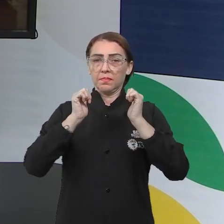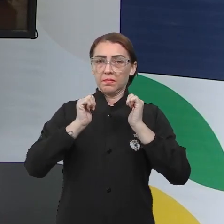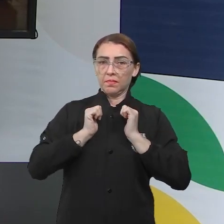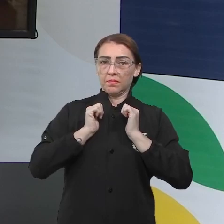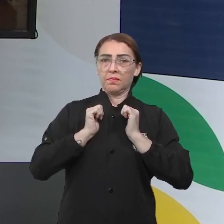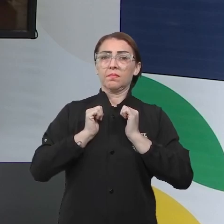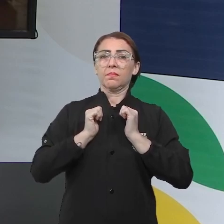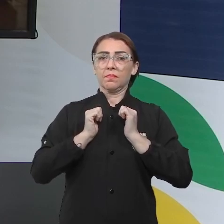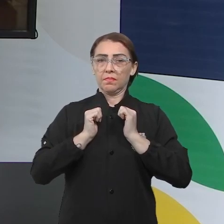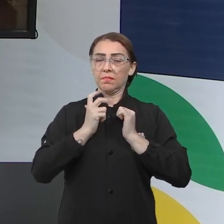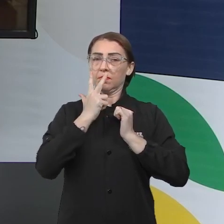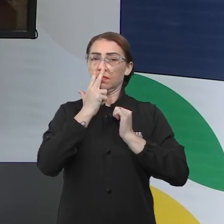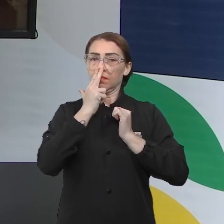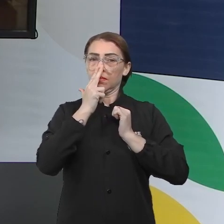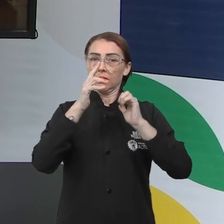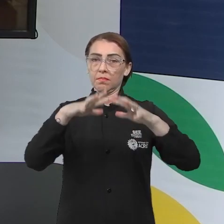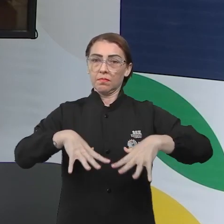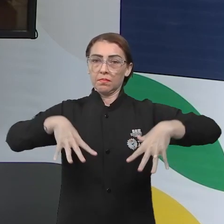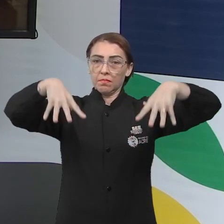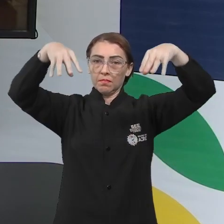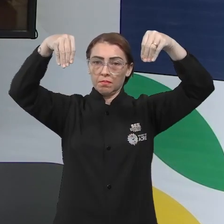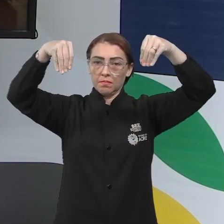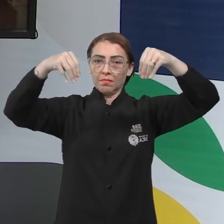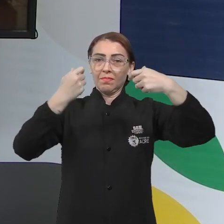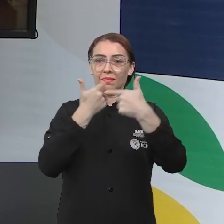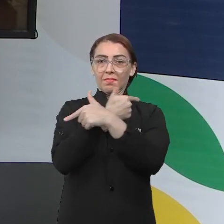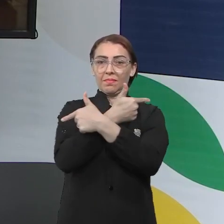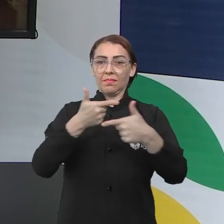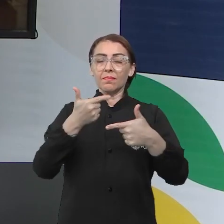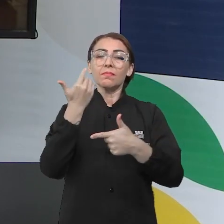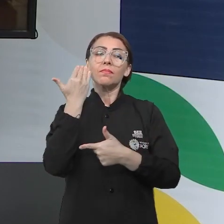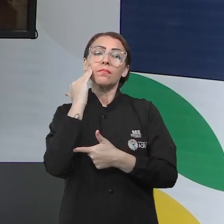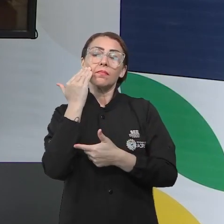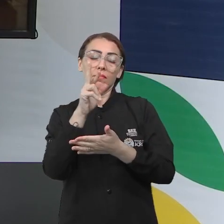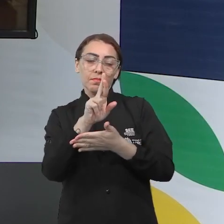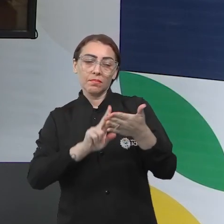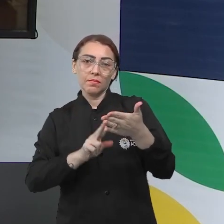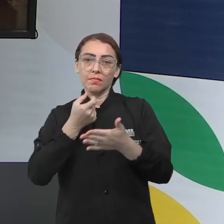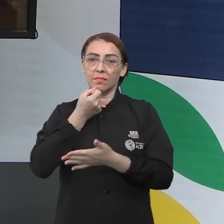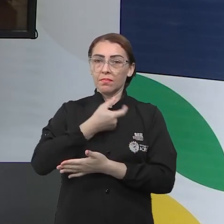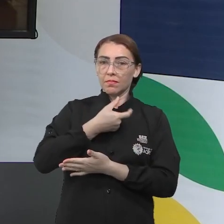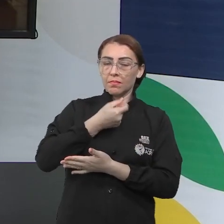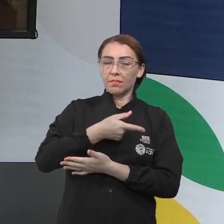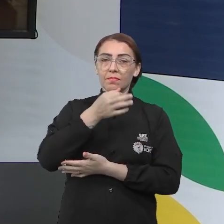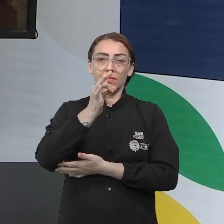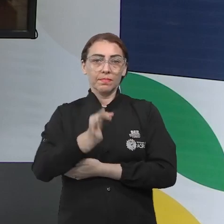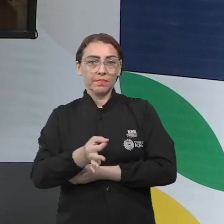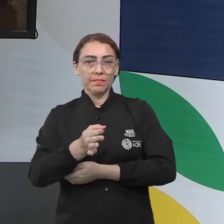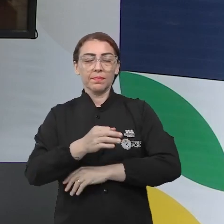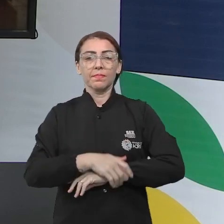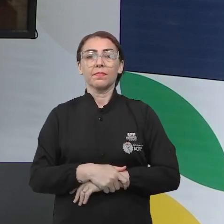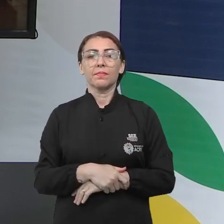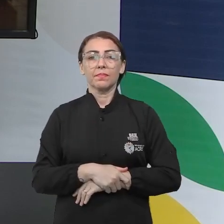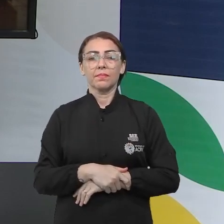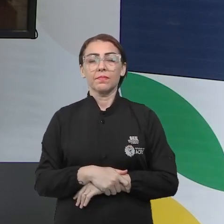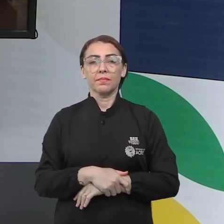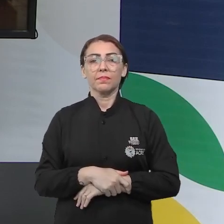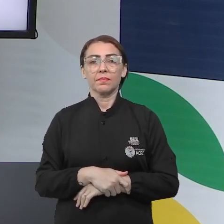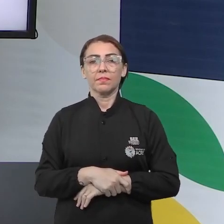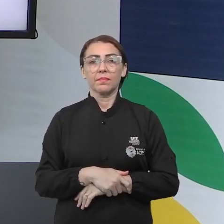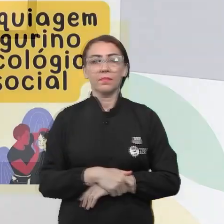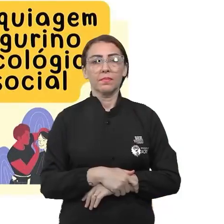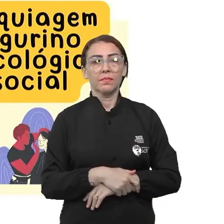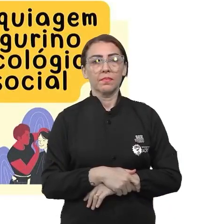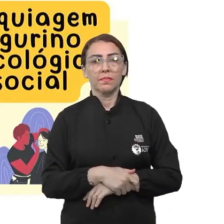bem do circo, assim. Então, era a partir daí que a gente entendia o roteiro da comédia, certo? Continuando